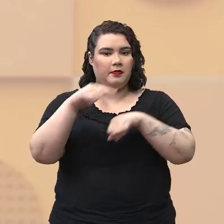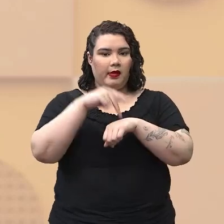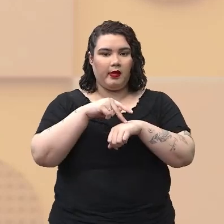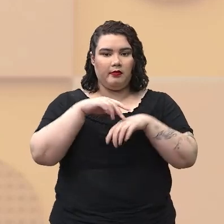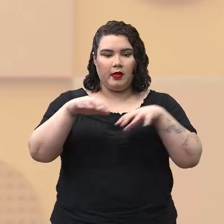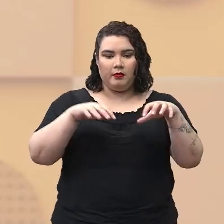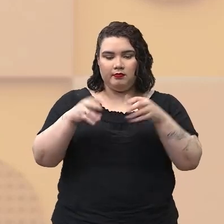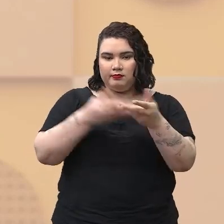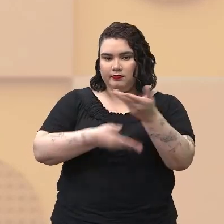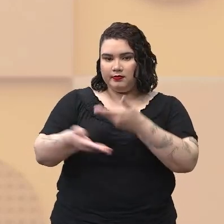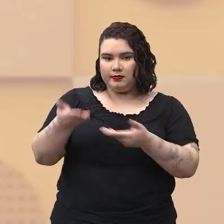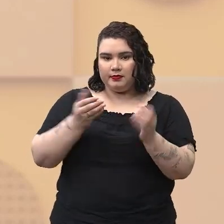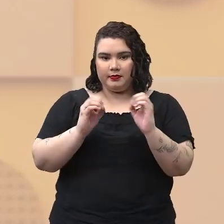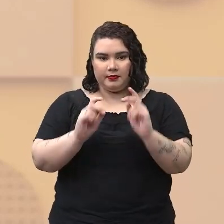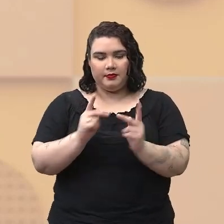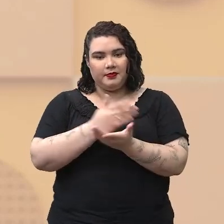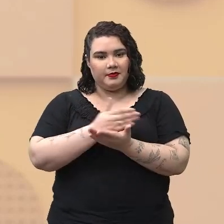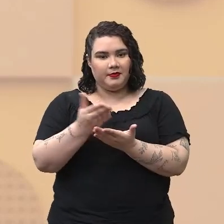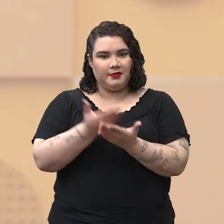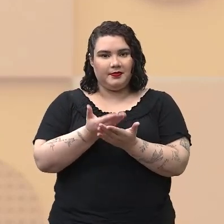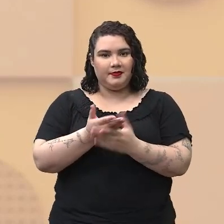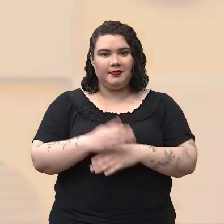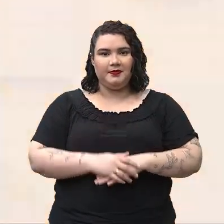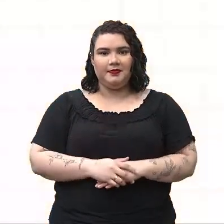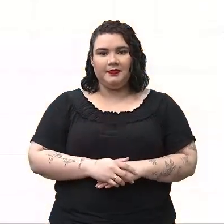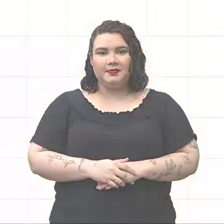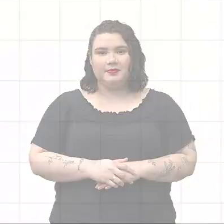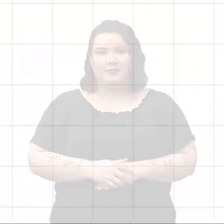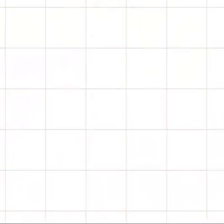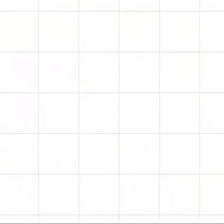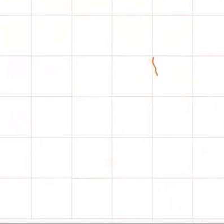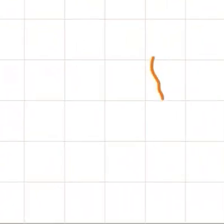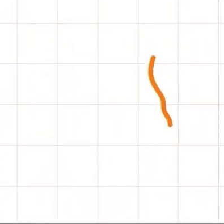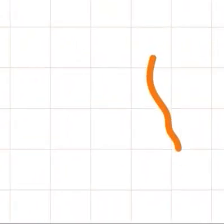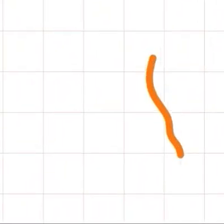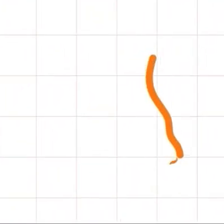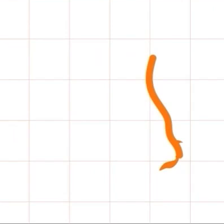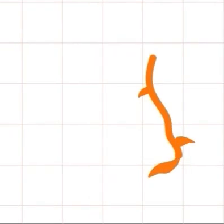países, né, todas as situações. Então vamos lá para a nossa revisão.